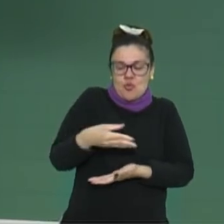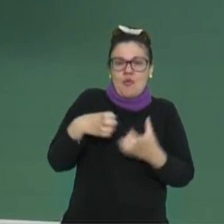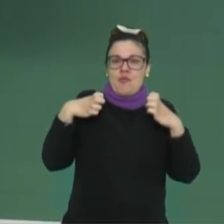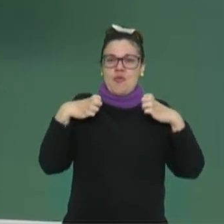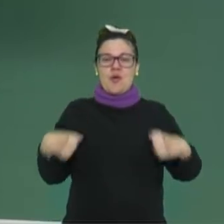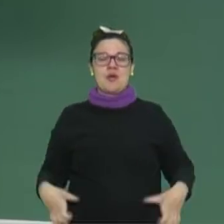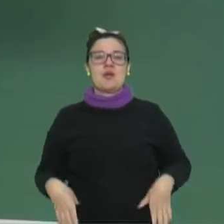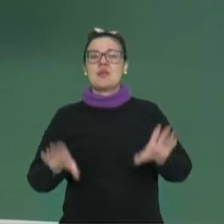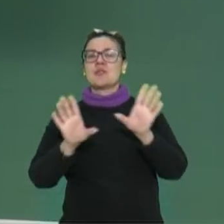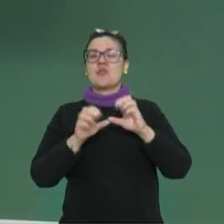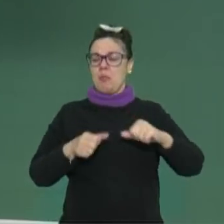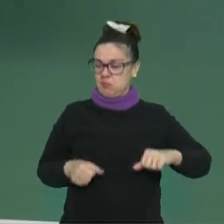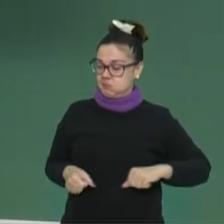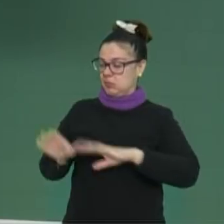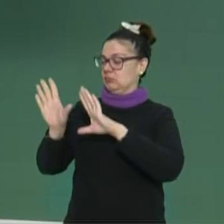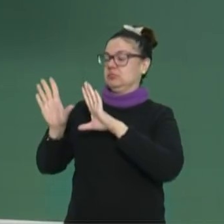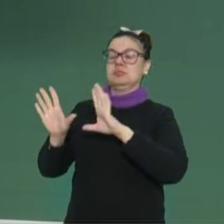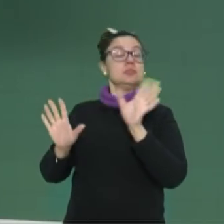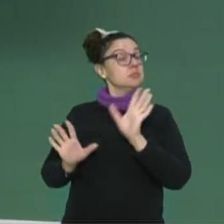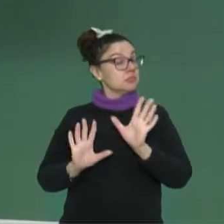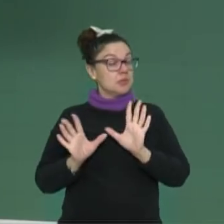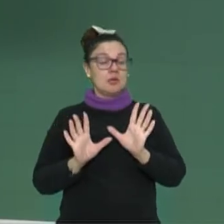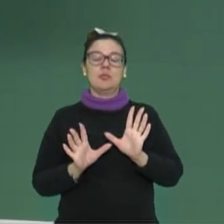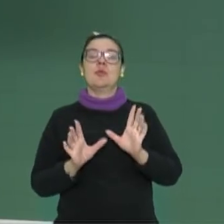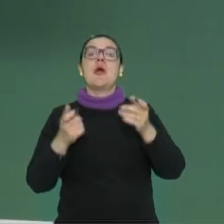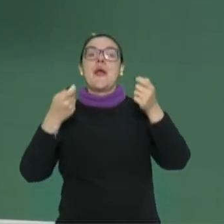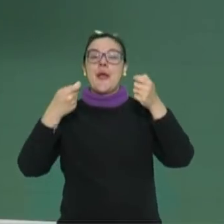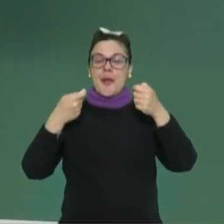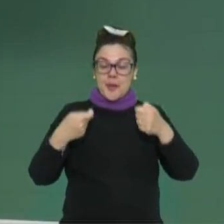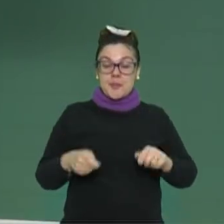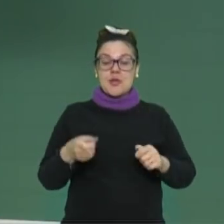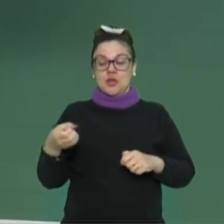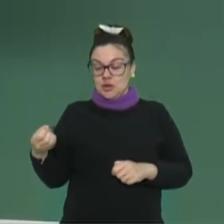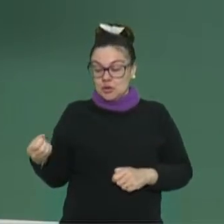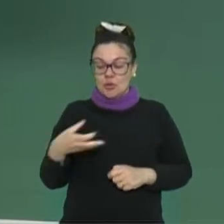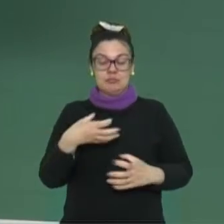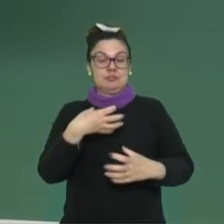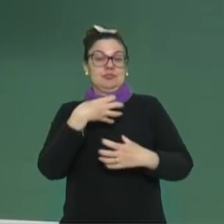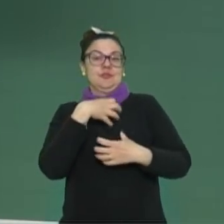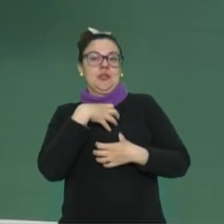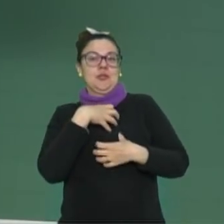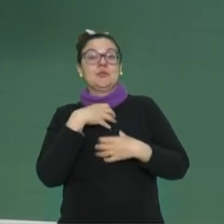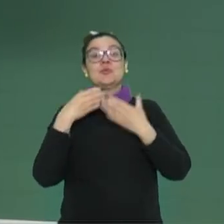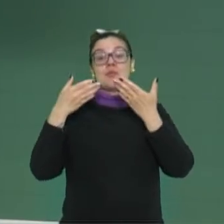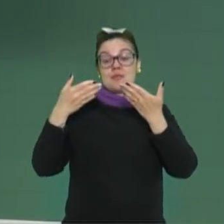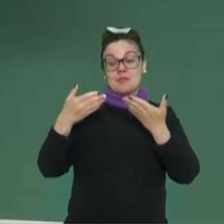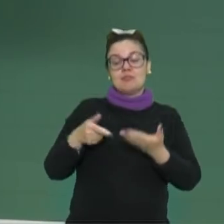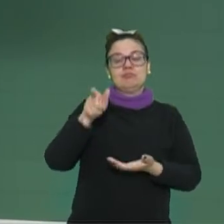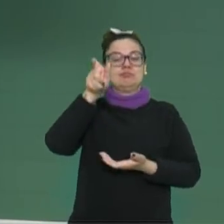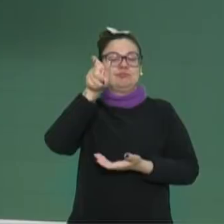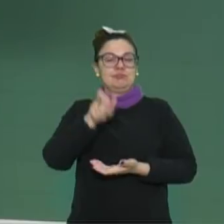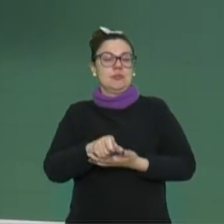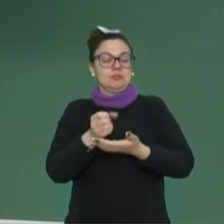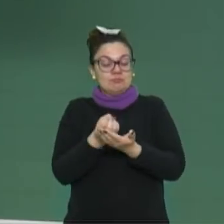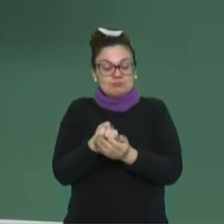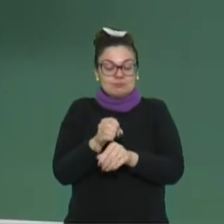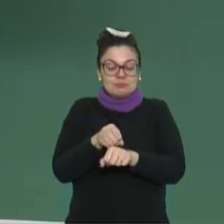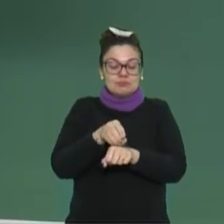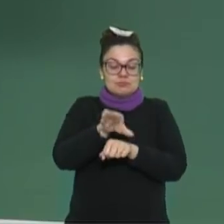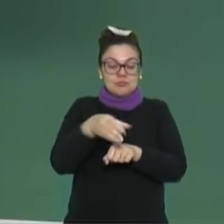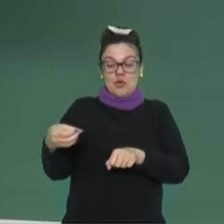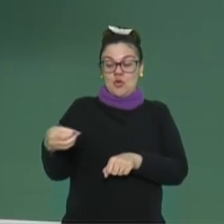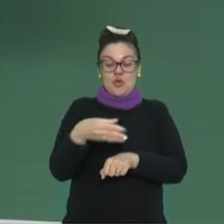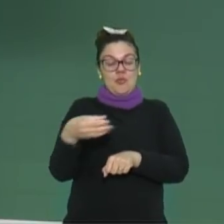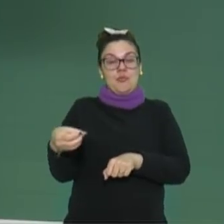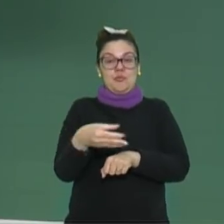não é simplesmente jogar por terra, mas nós precisamos de uma nova forma delas. Então ele vai propor algumas questões. Então